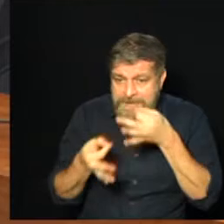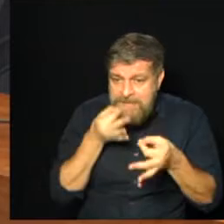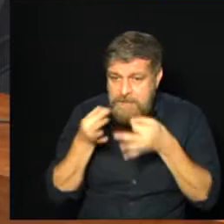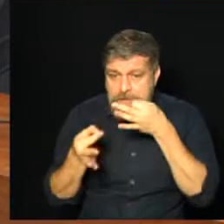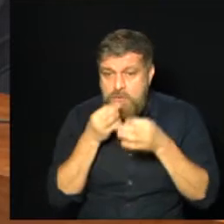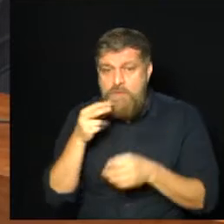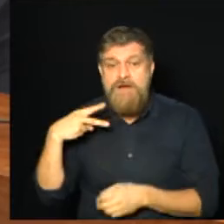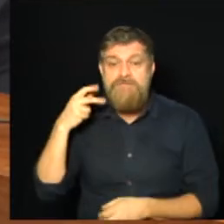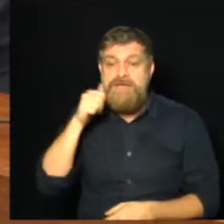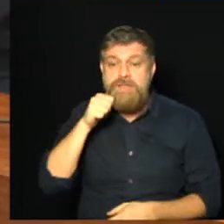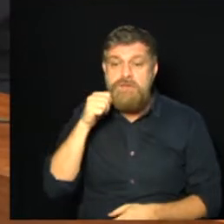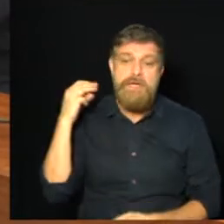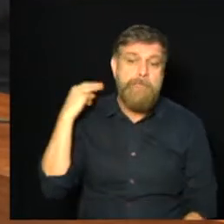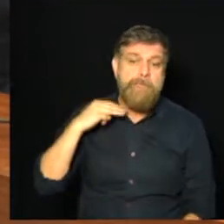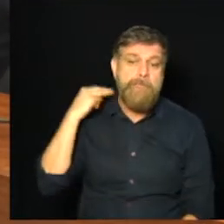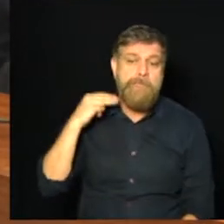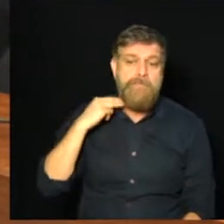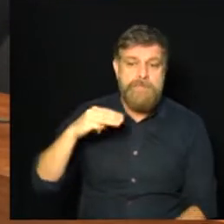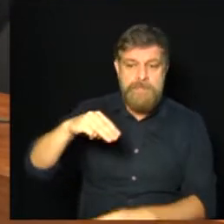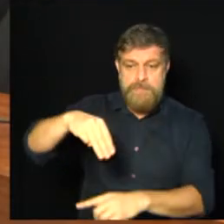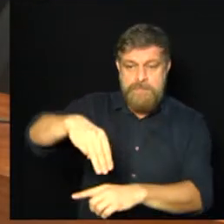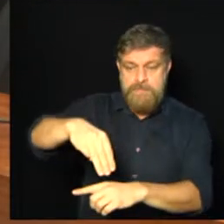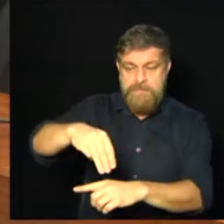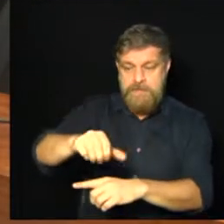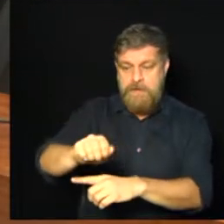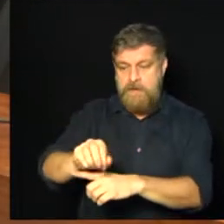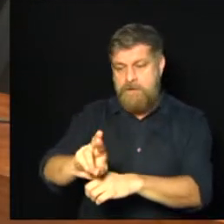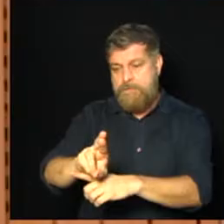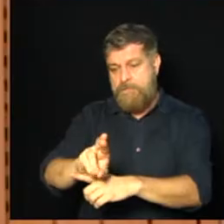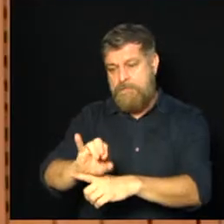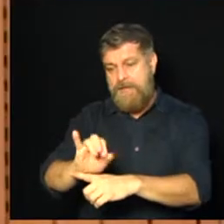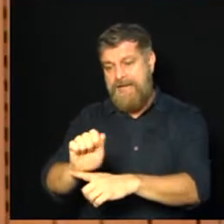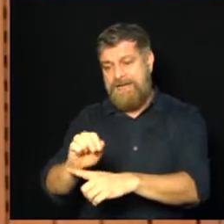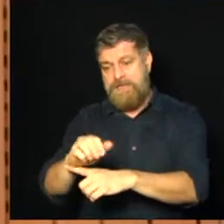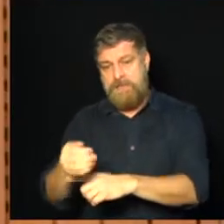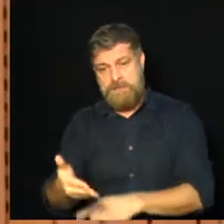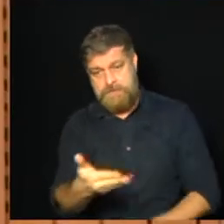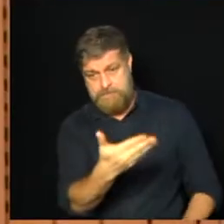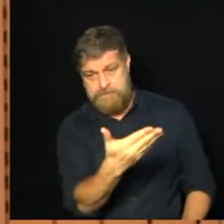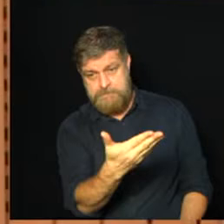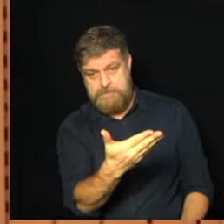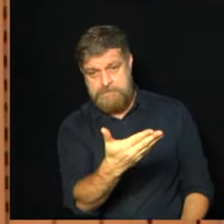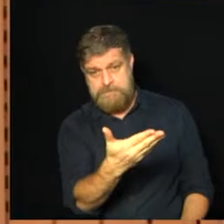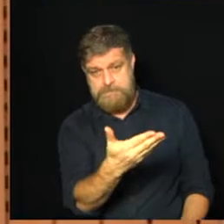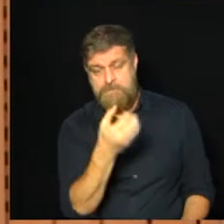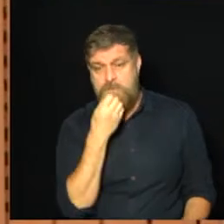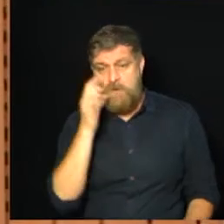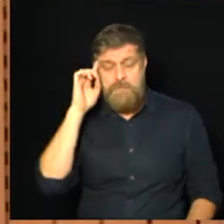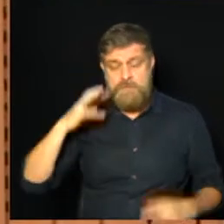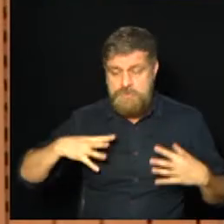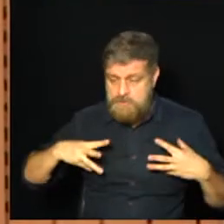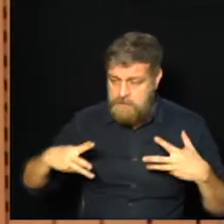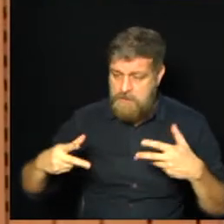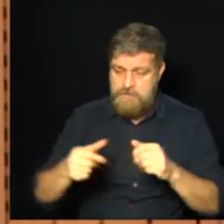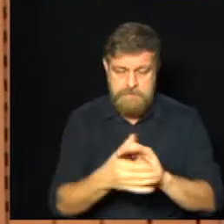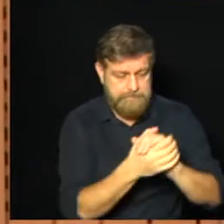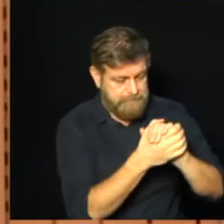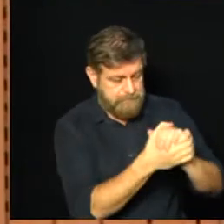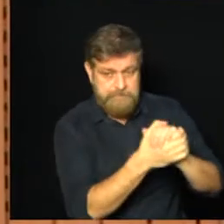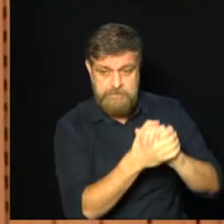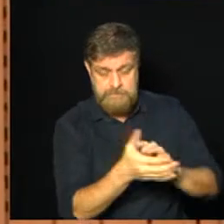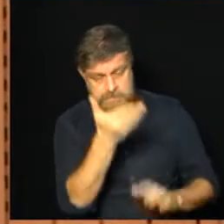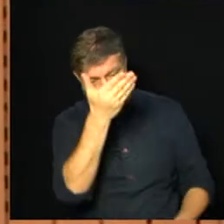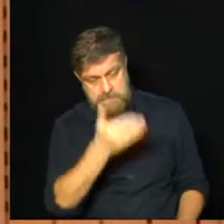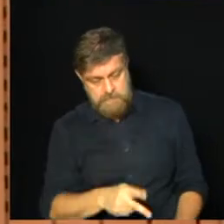colocações. Bom dia a todas e todos. Eu quero cumprimentar o vereador